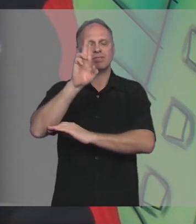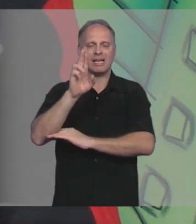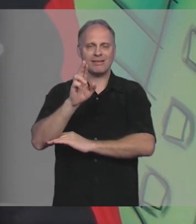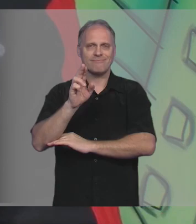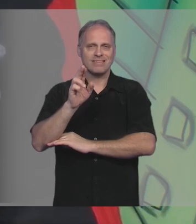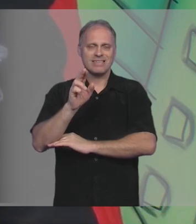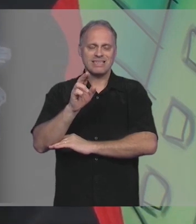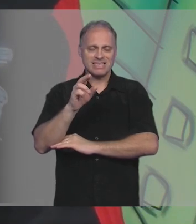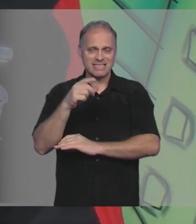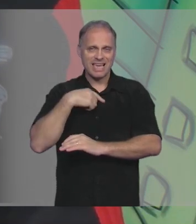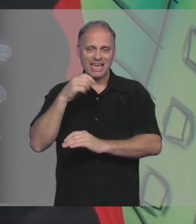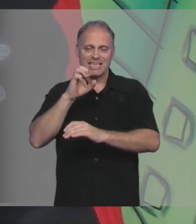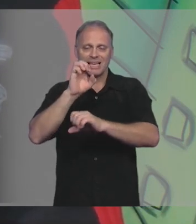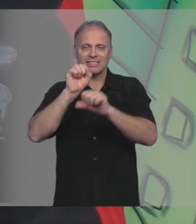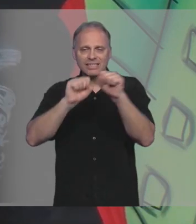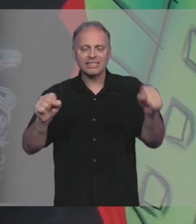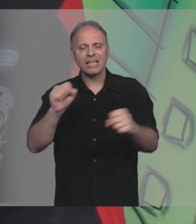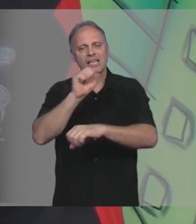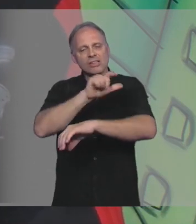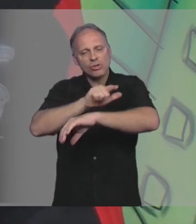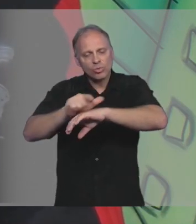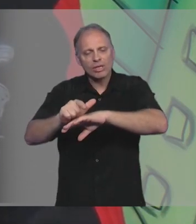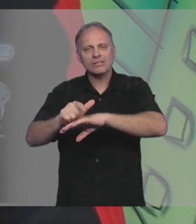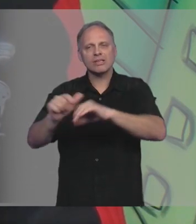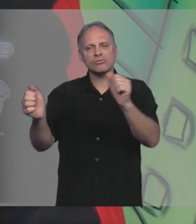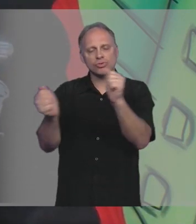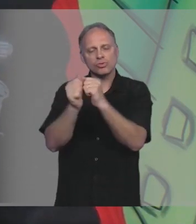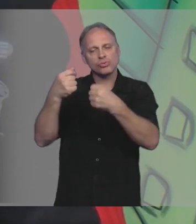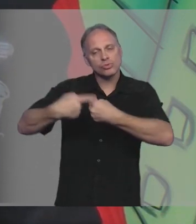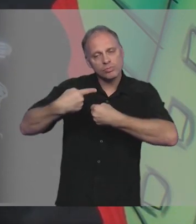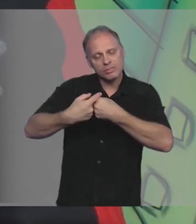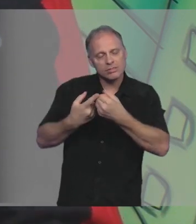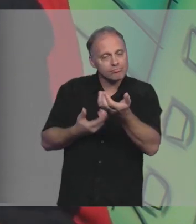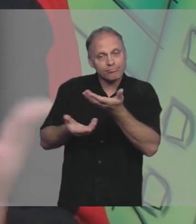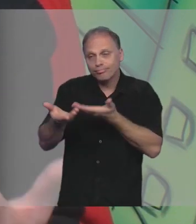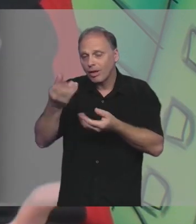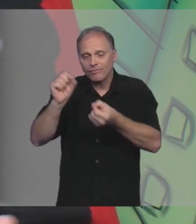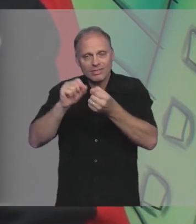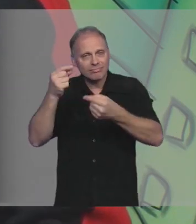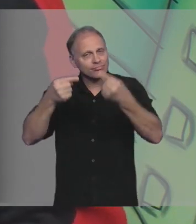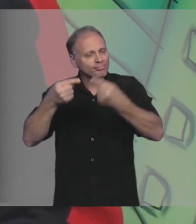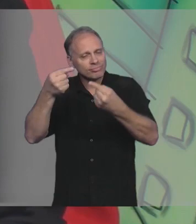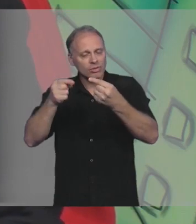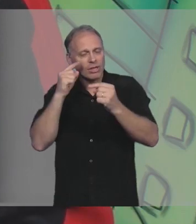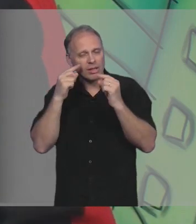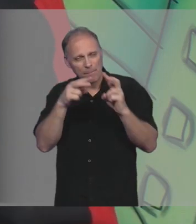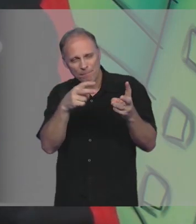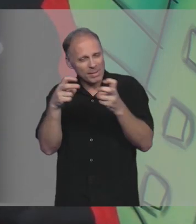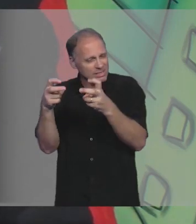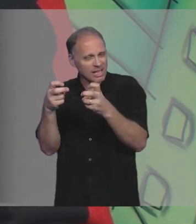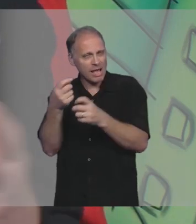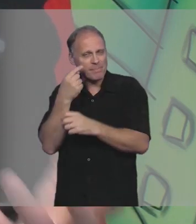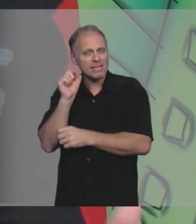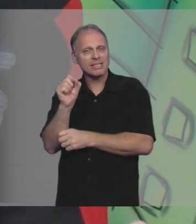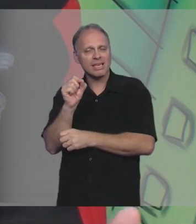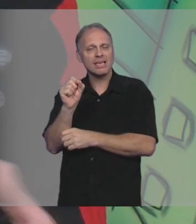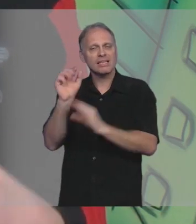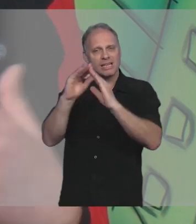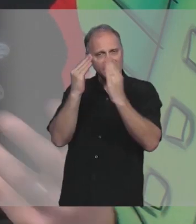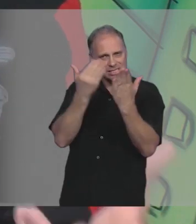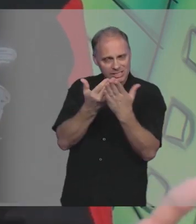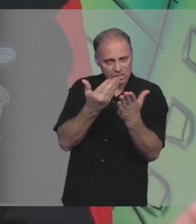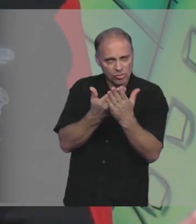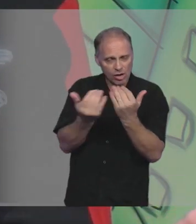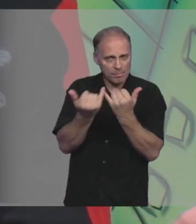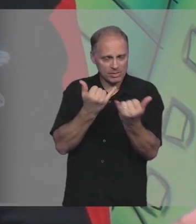dando, Secretaria de Estado de Educação com os municípios, e o que a gente já tem percebido e constatado que nas escolas,